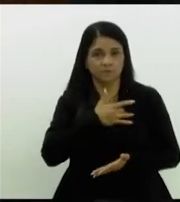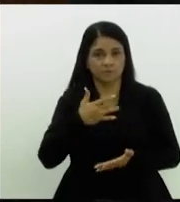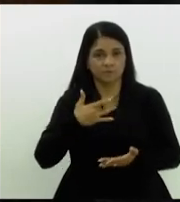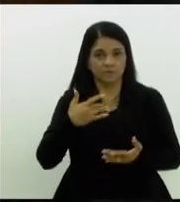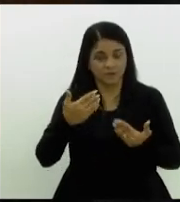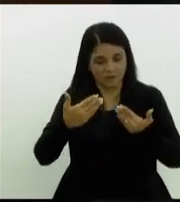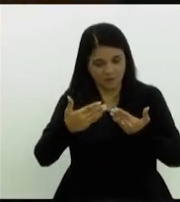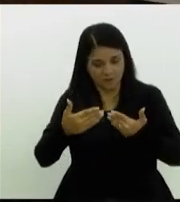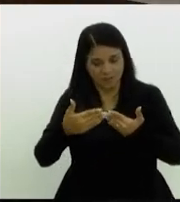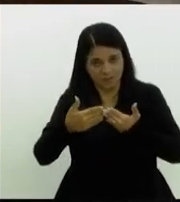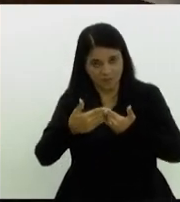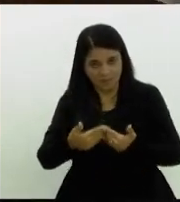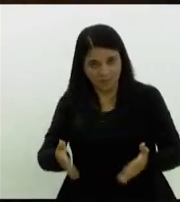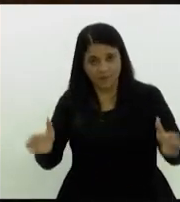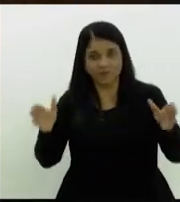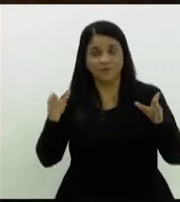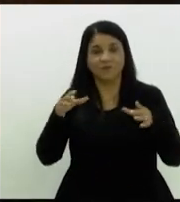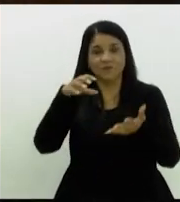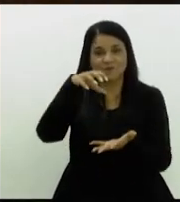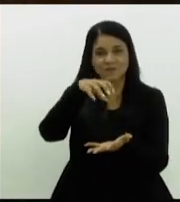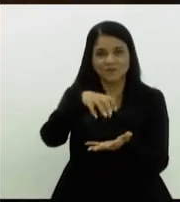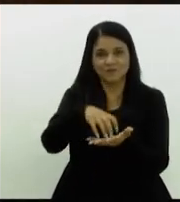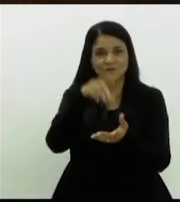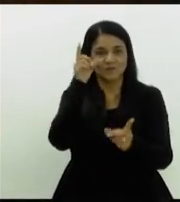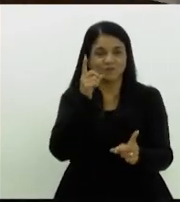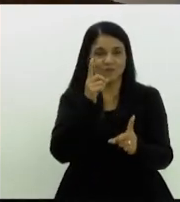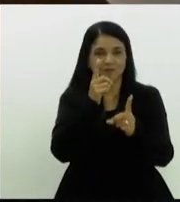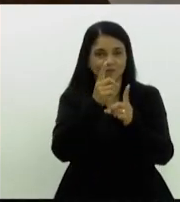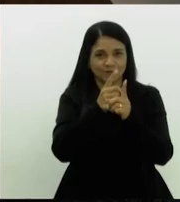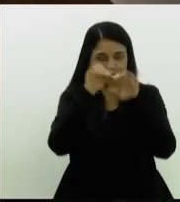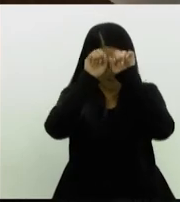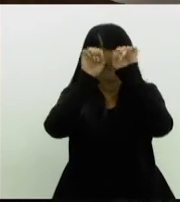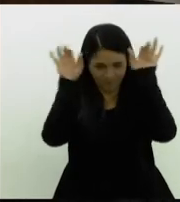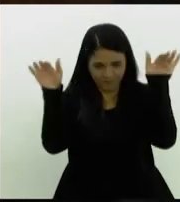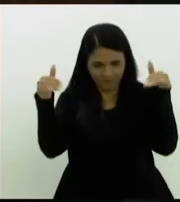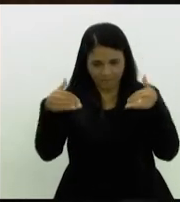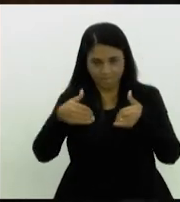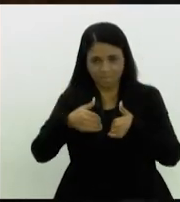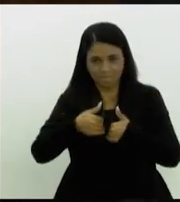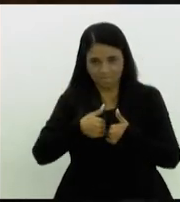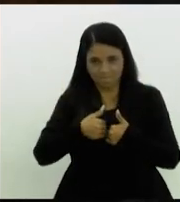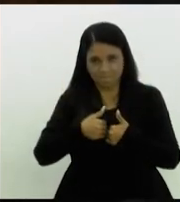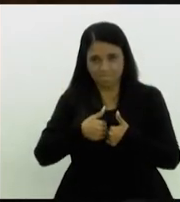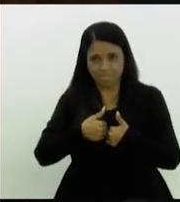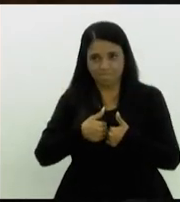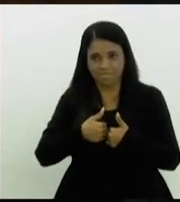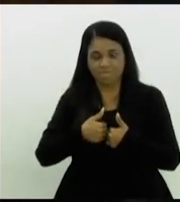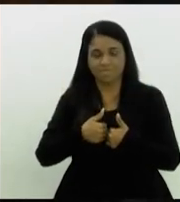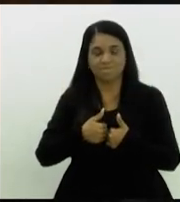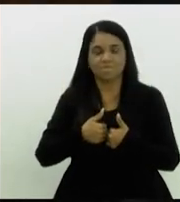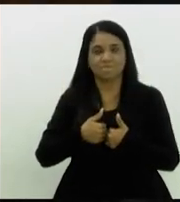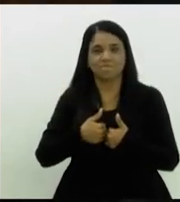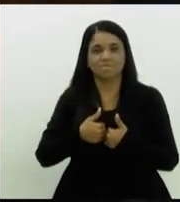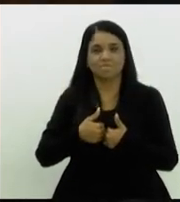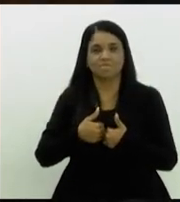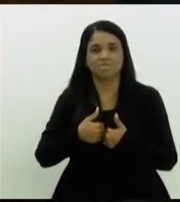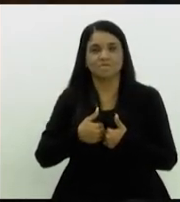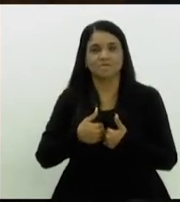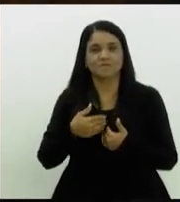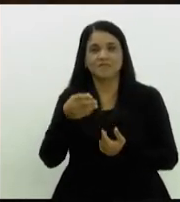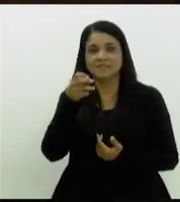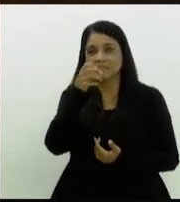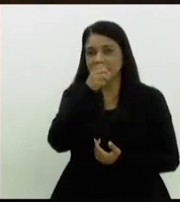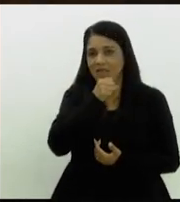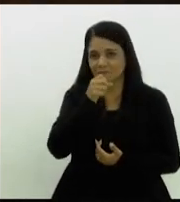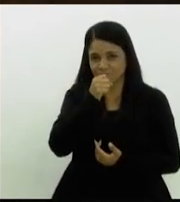Centro Estadual de Diagnóstico para o Transtorno do Espectro Autista neste fim de